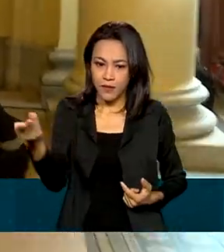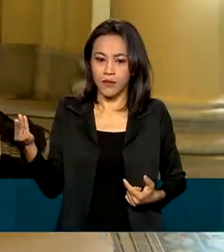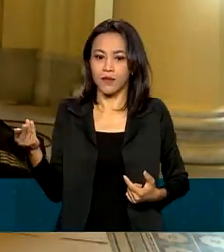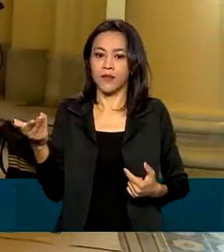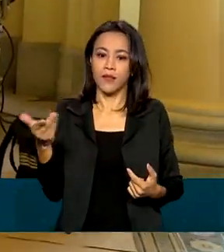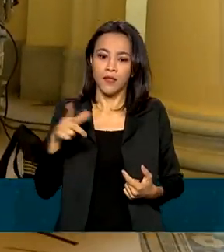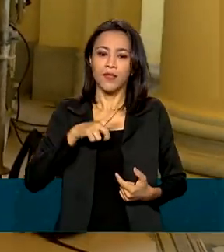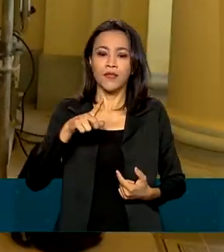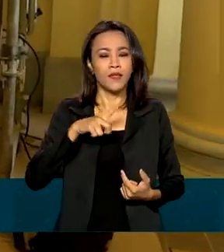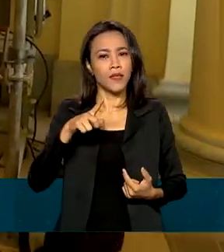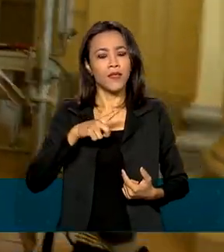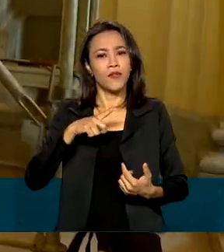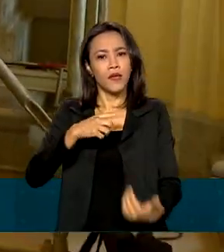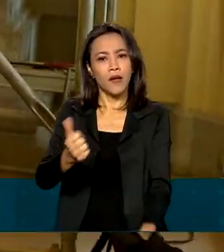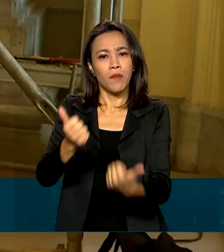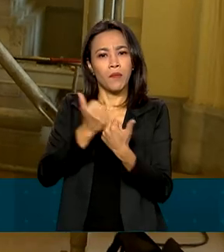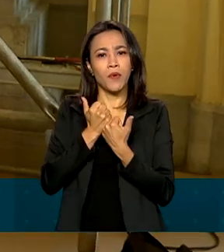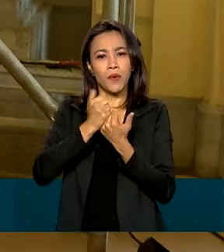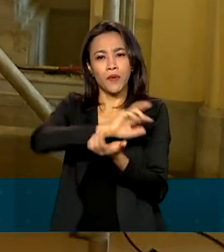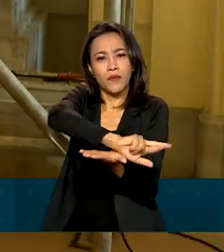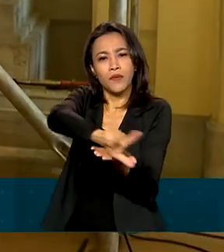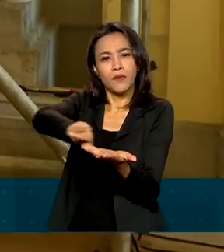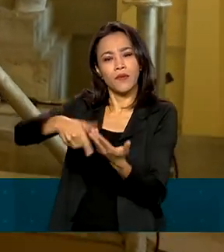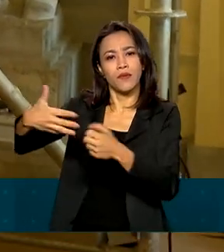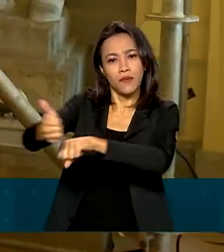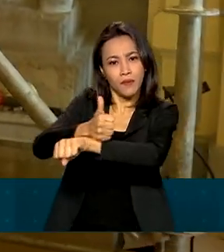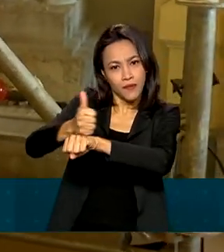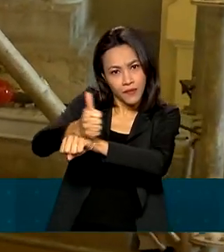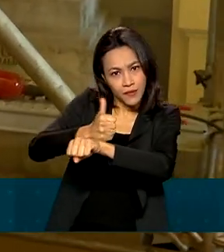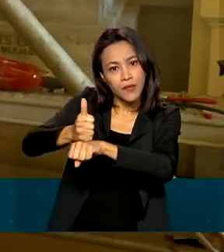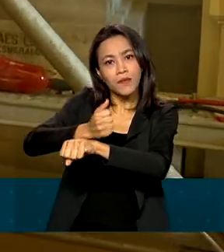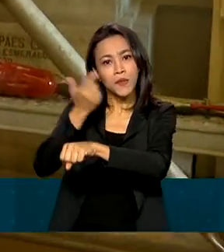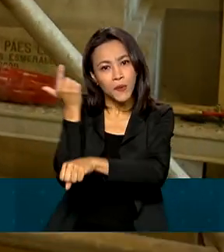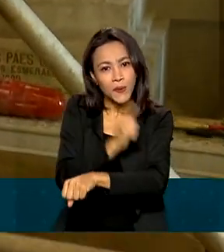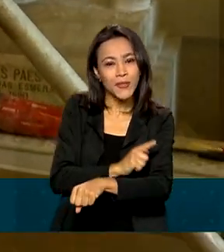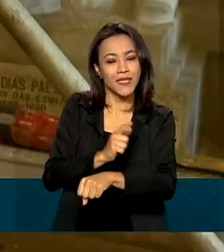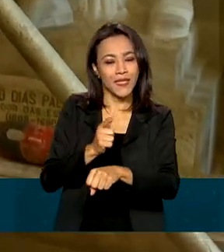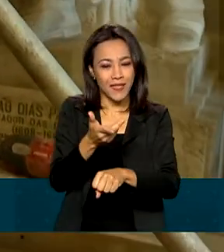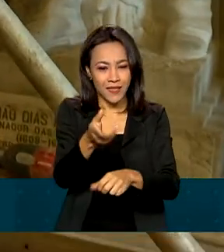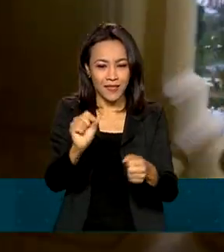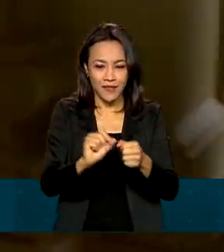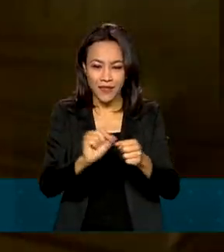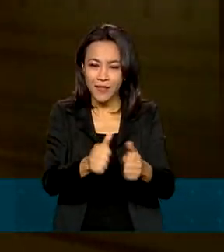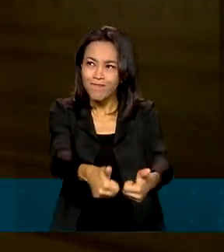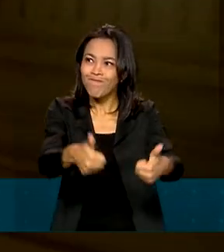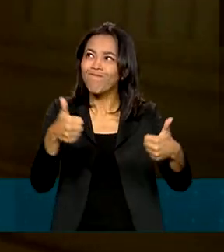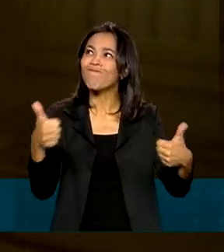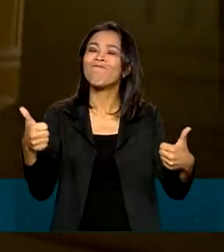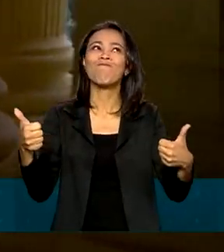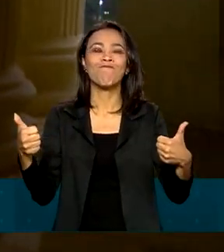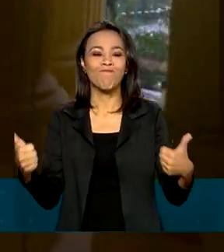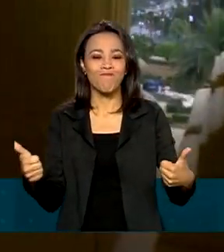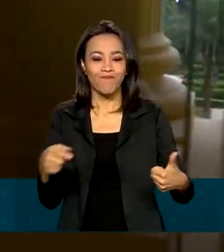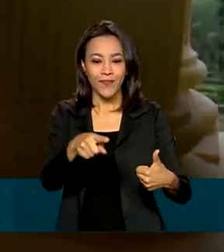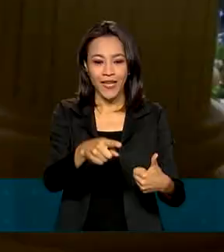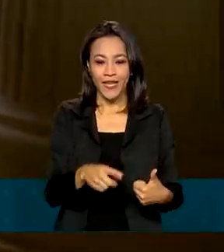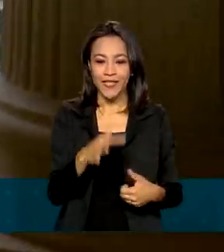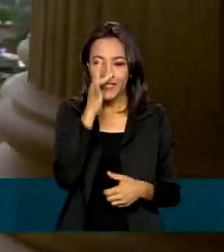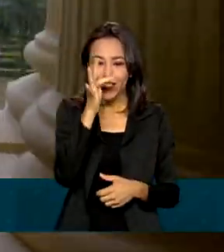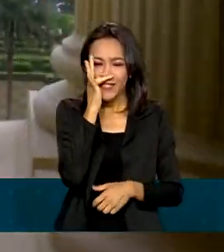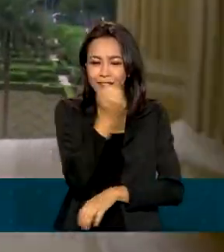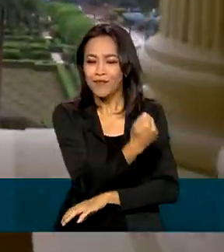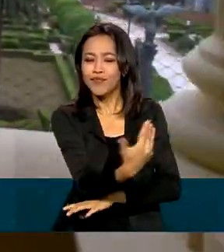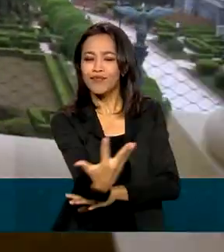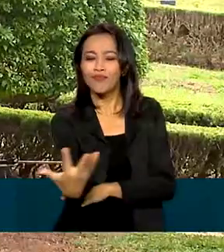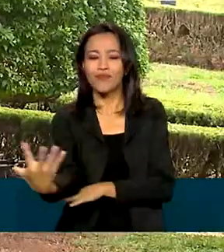a contribuição de um conjunto enorme de profissionais para que isso pudesse ser feito da melhor maneira. O charmoso Jardim Francês também está de